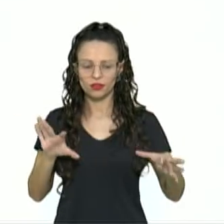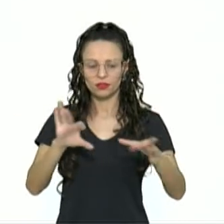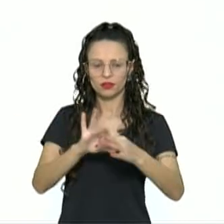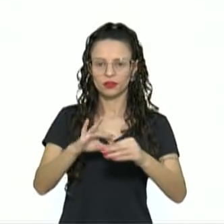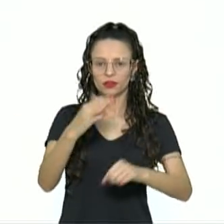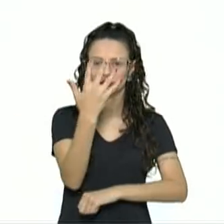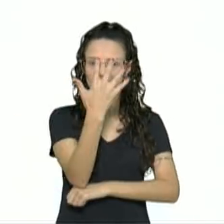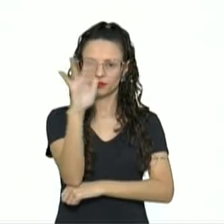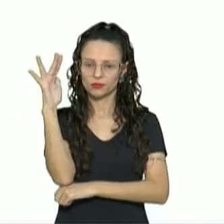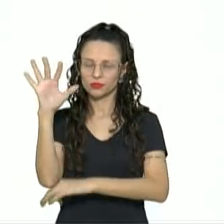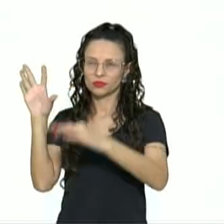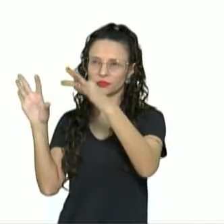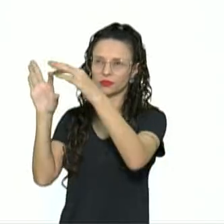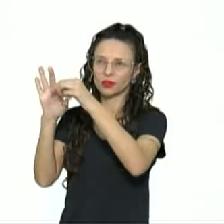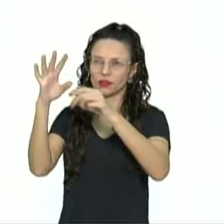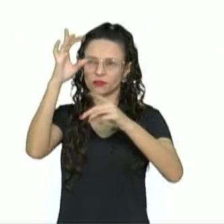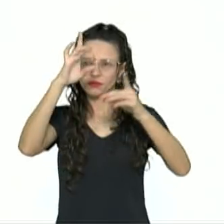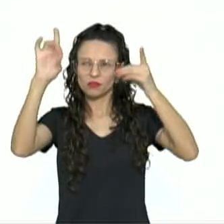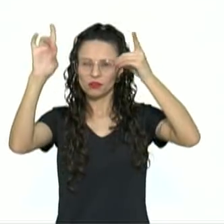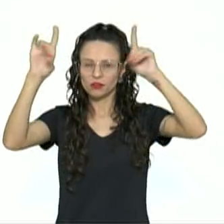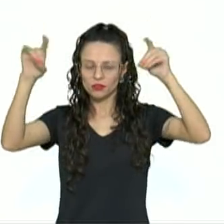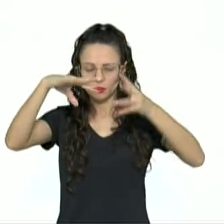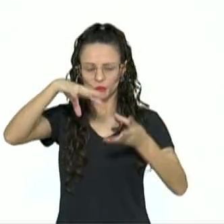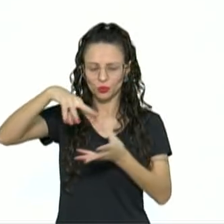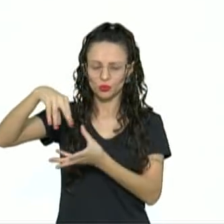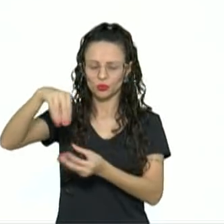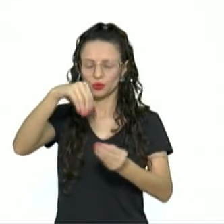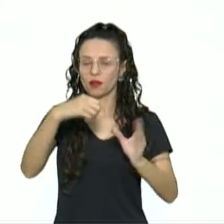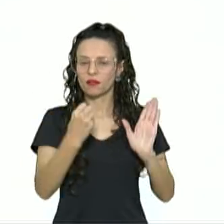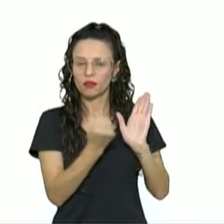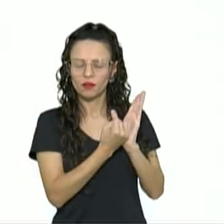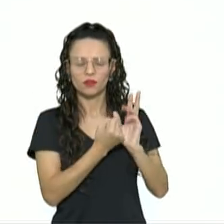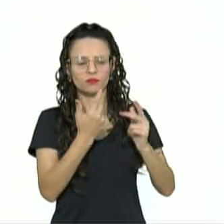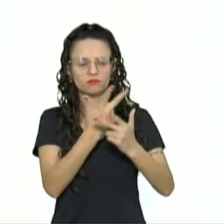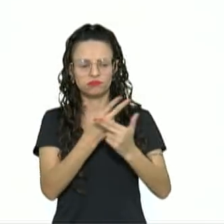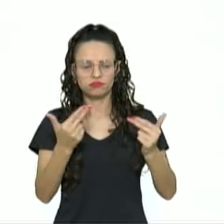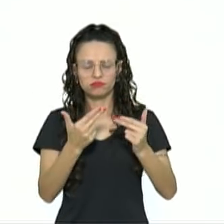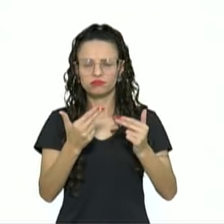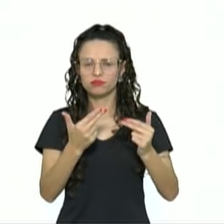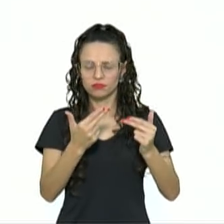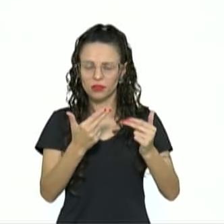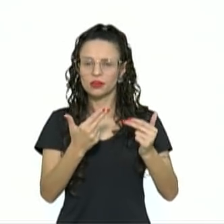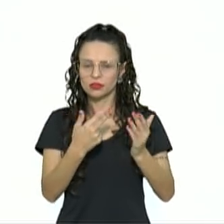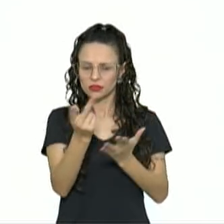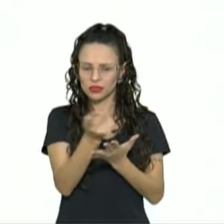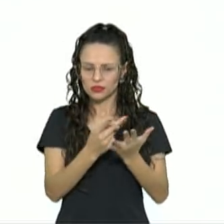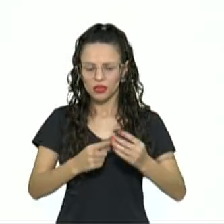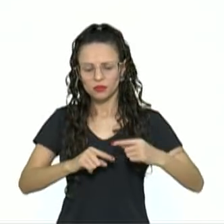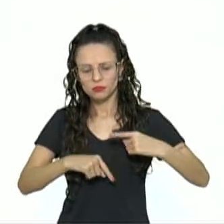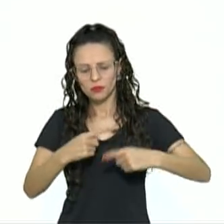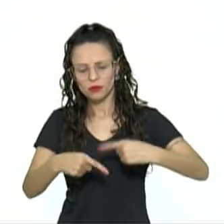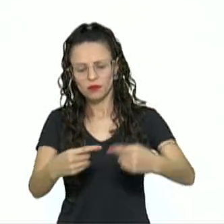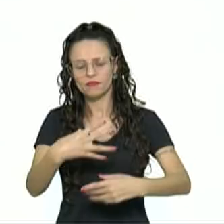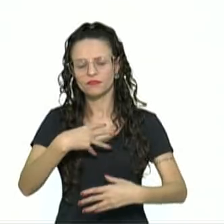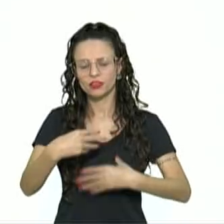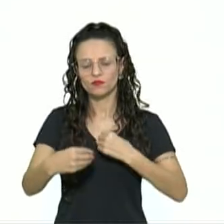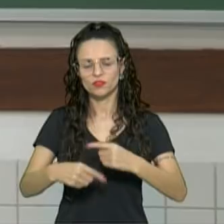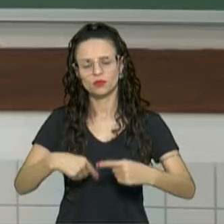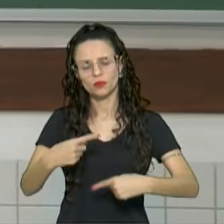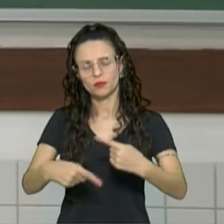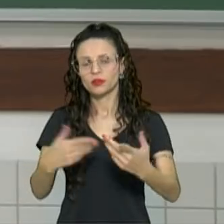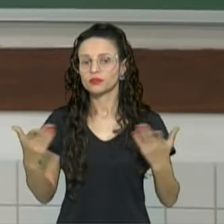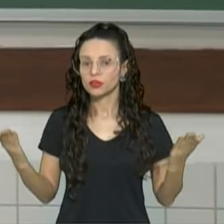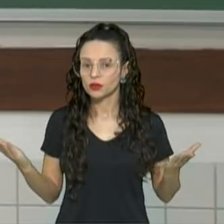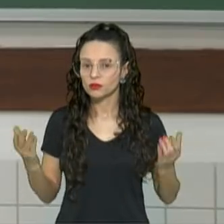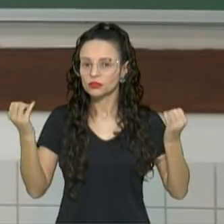ao sobrenatural. Vimos que seus grafismos e simbolismos são transmitidos de geração a geração, né? Então, hoje a gente falou